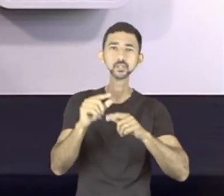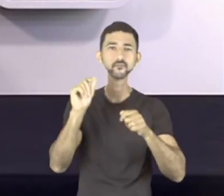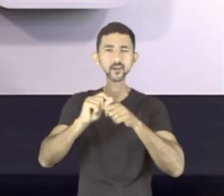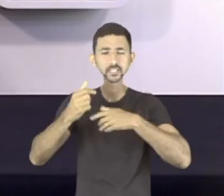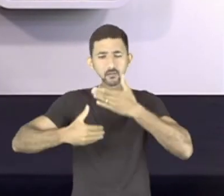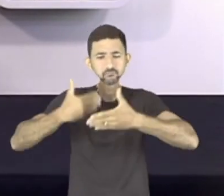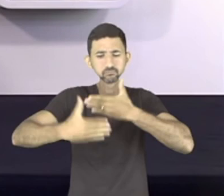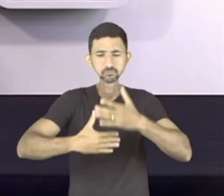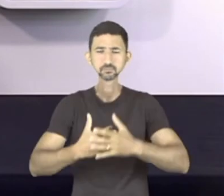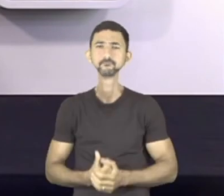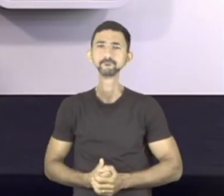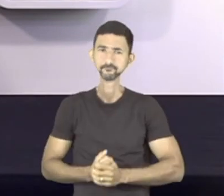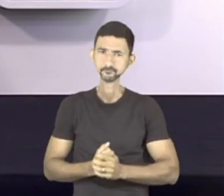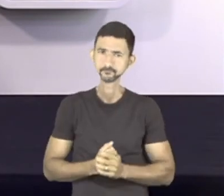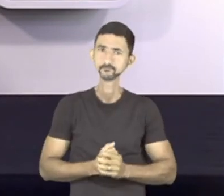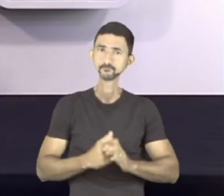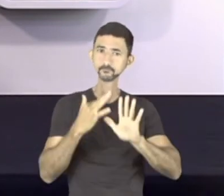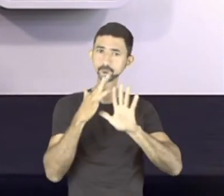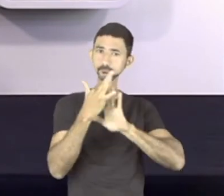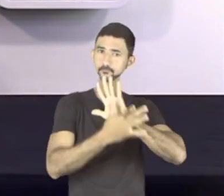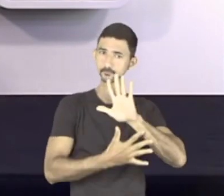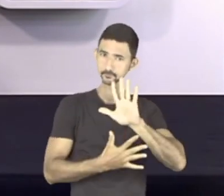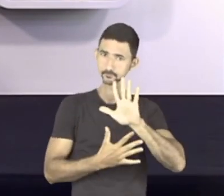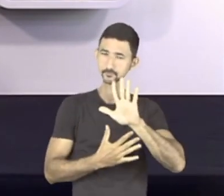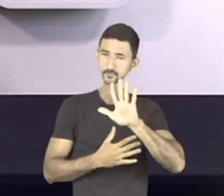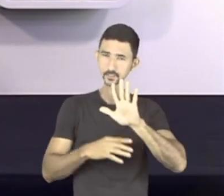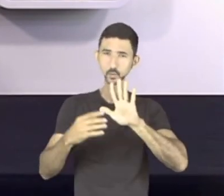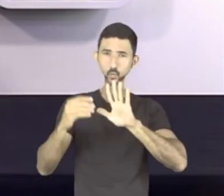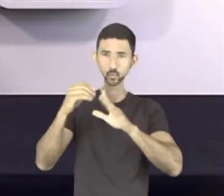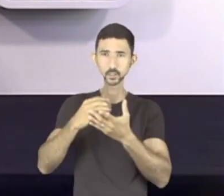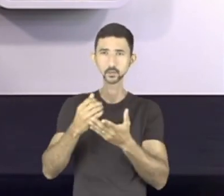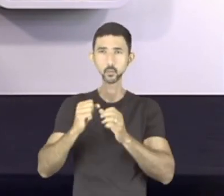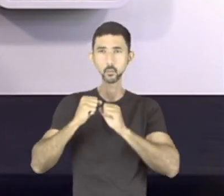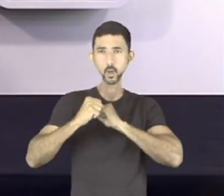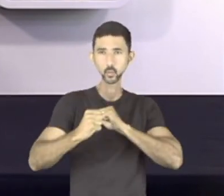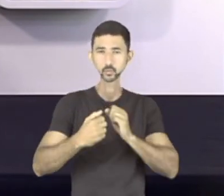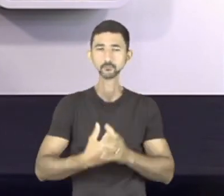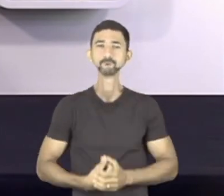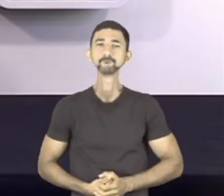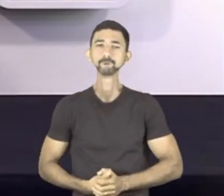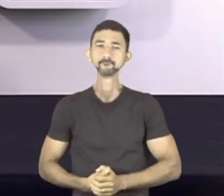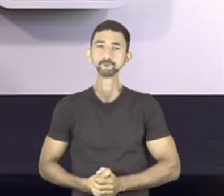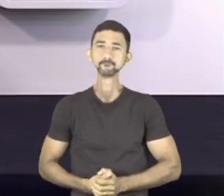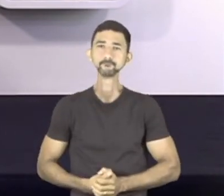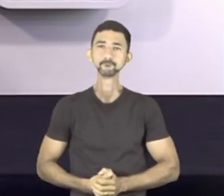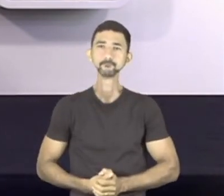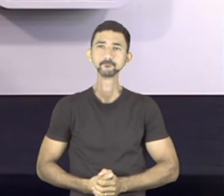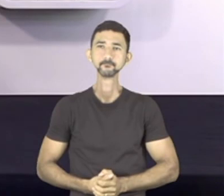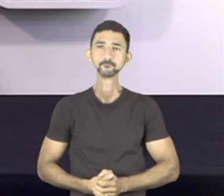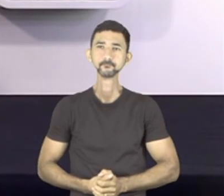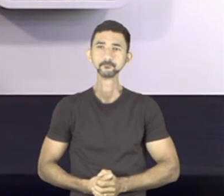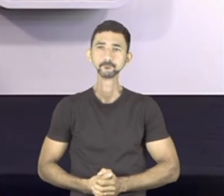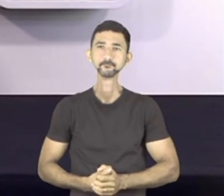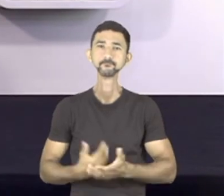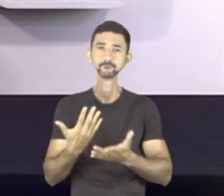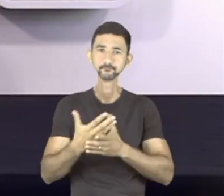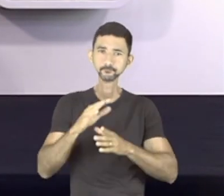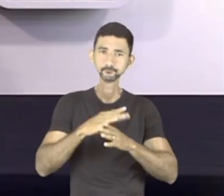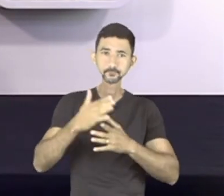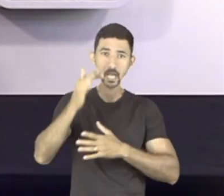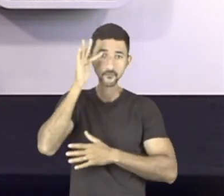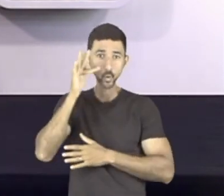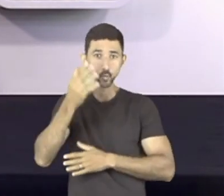você faz. Então existem esses princípios dentro do Taekwondo, certo? Que faz parte